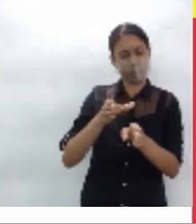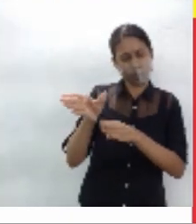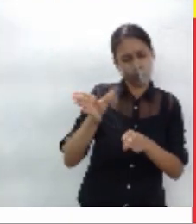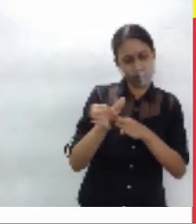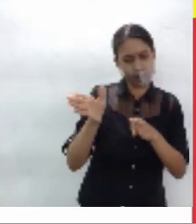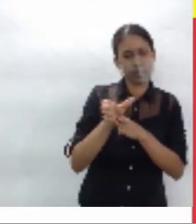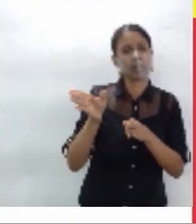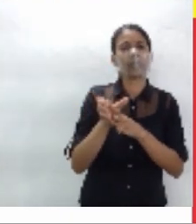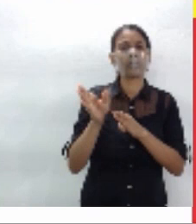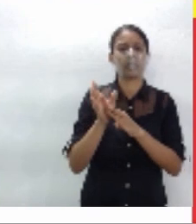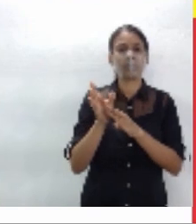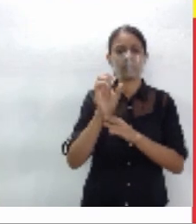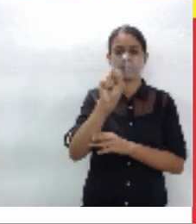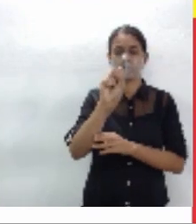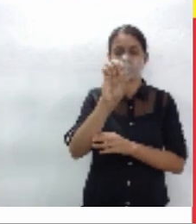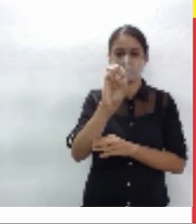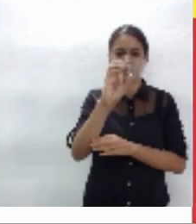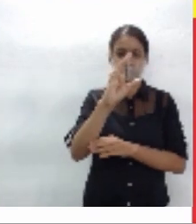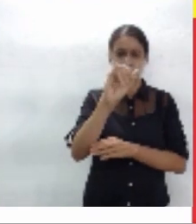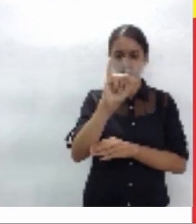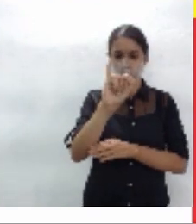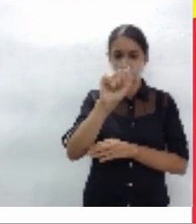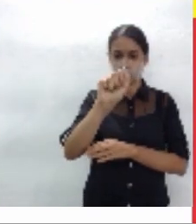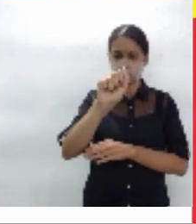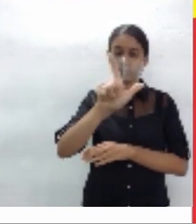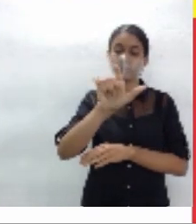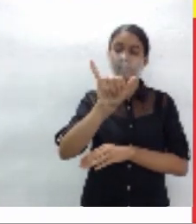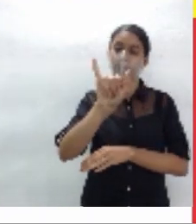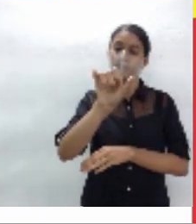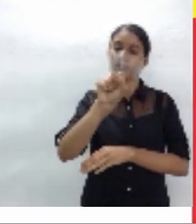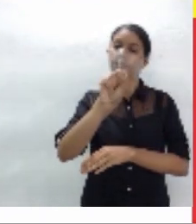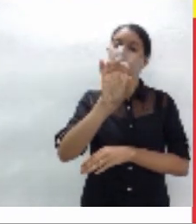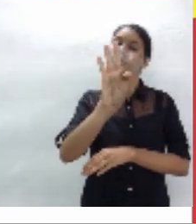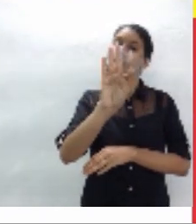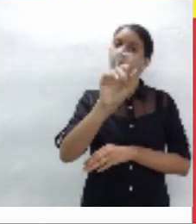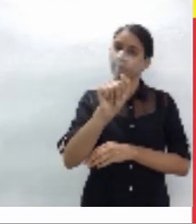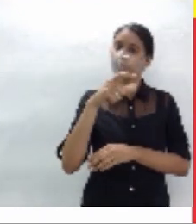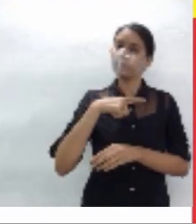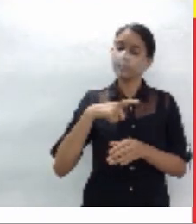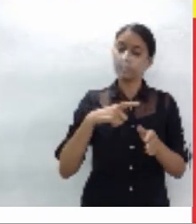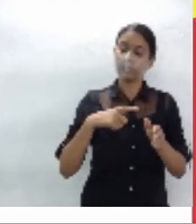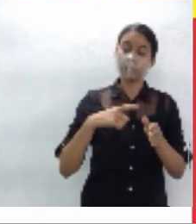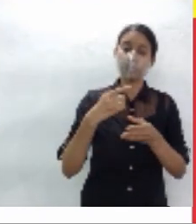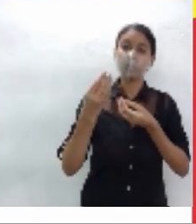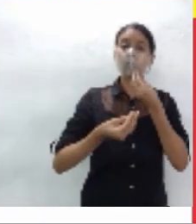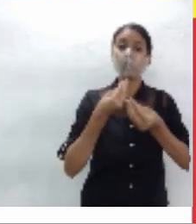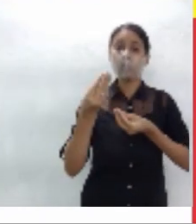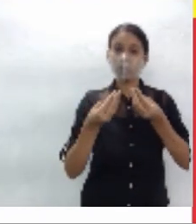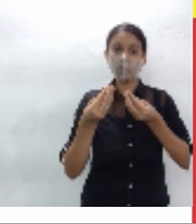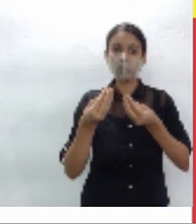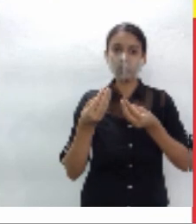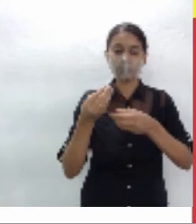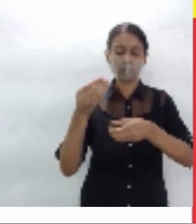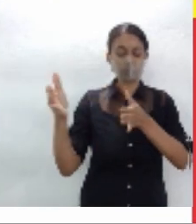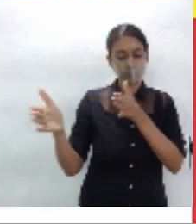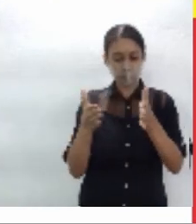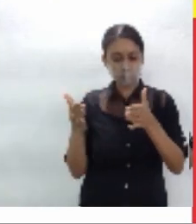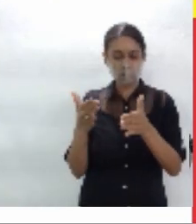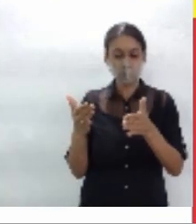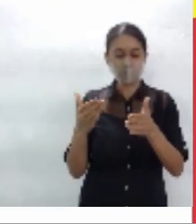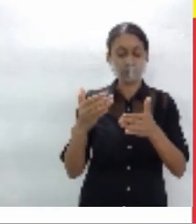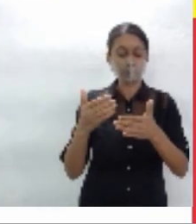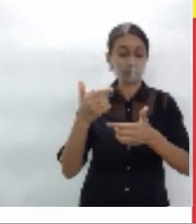socialista, surgiram no período de entreguerras, aumentando sua força e sua militância. A partir